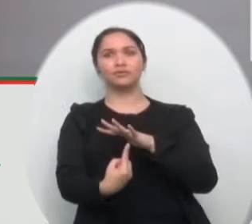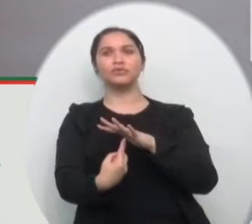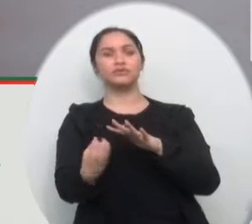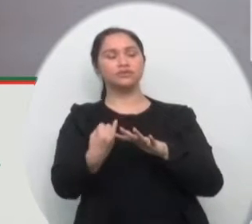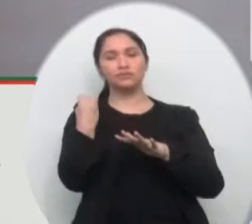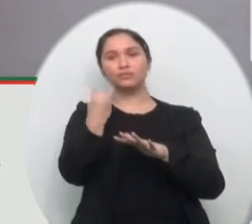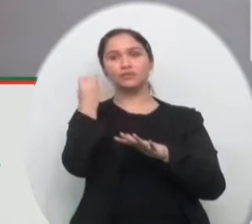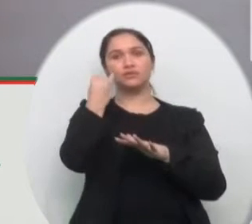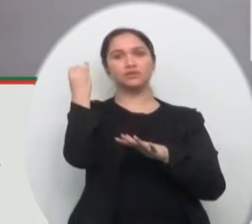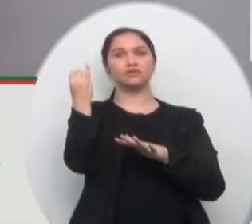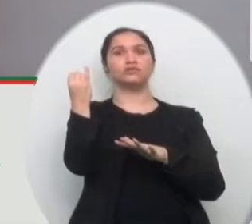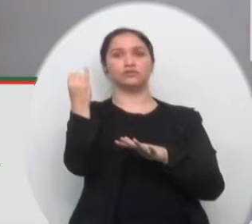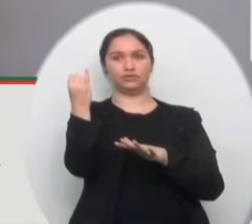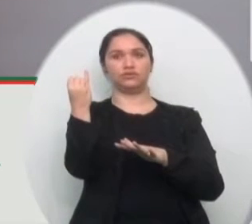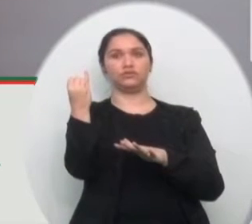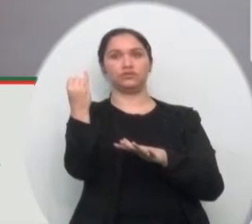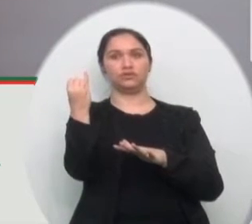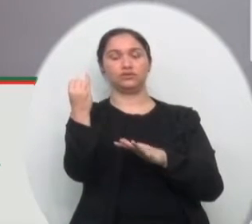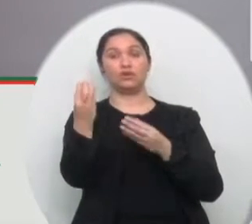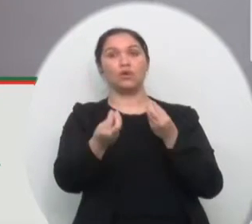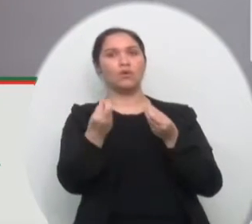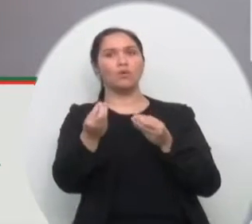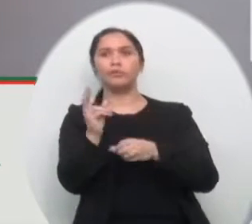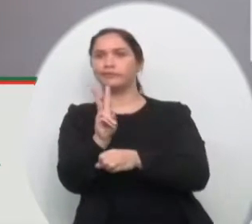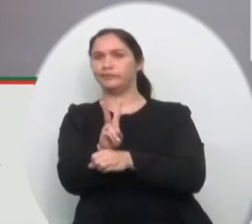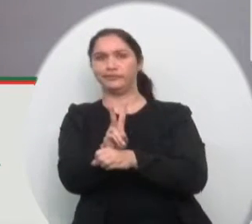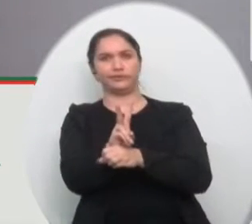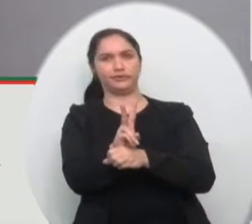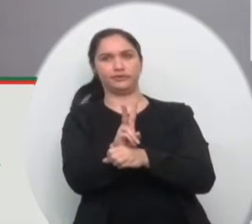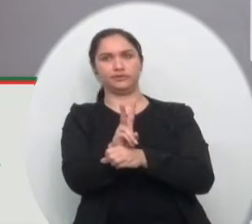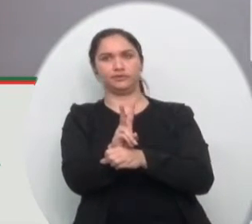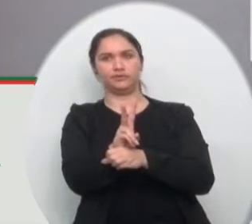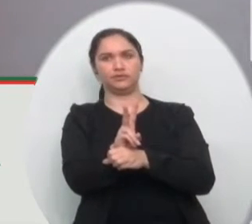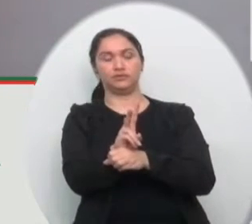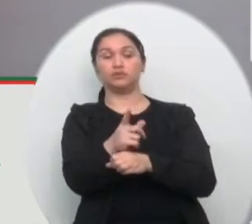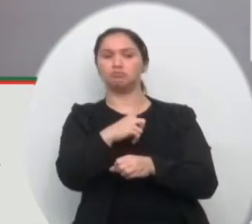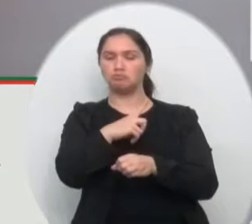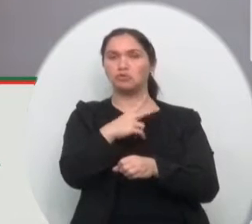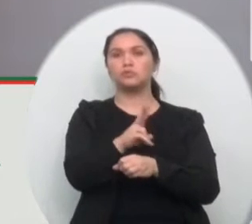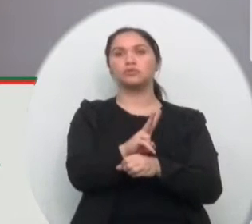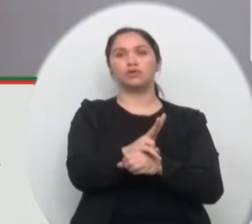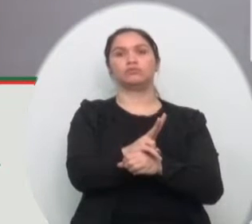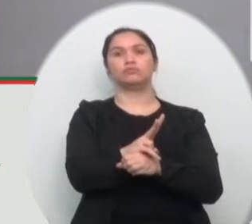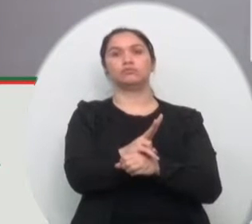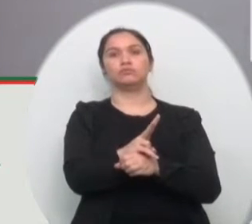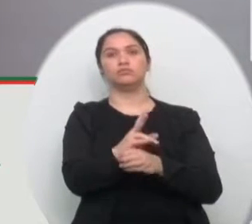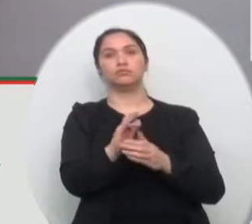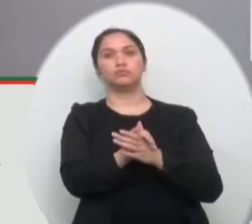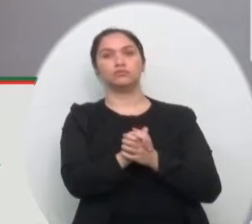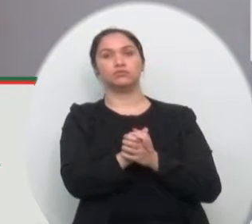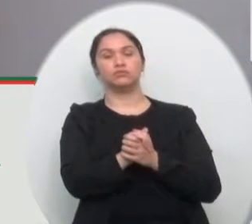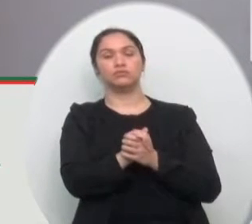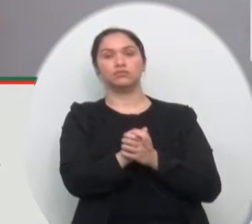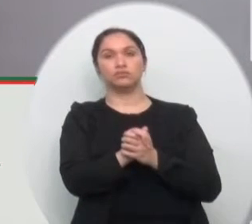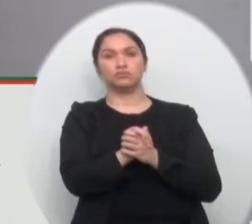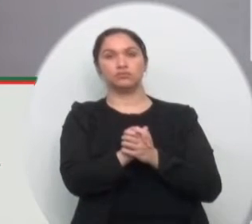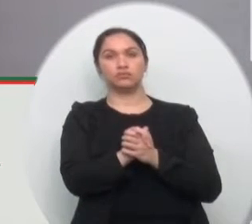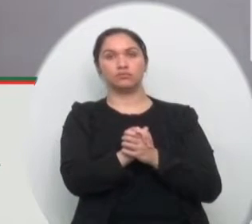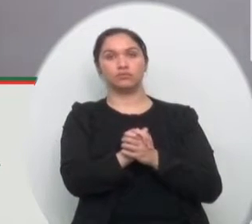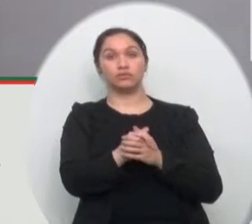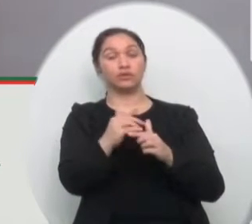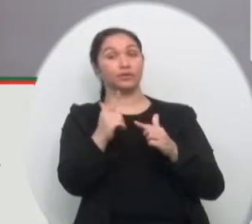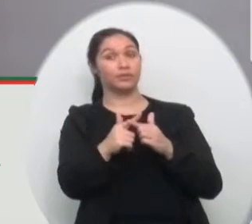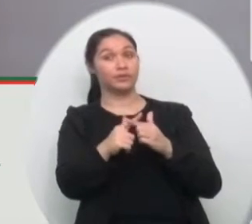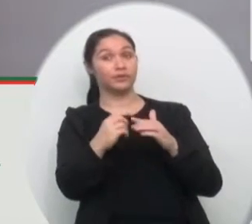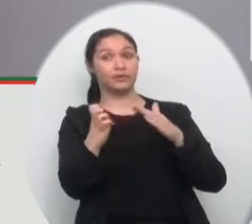tem uma lei bem rígida, E se tratando ali, já era para eles resolver esse problema. Até porque essa empresa